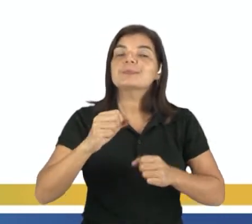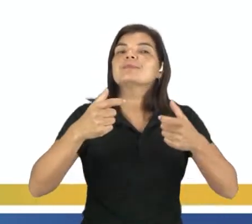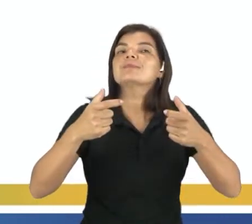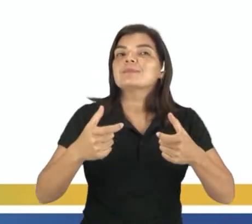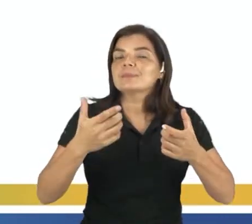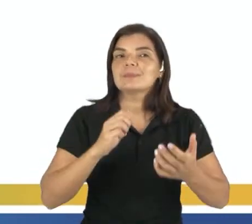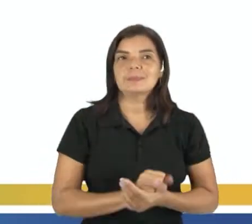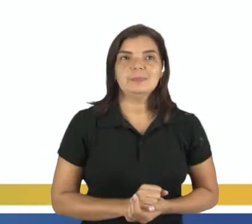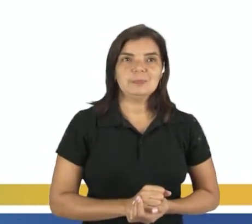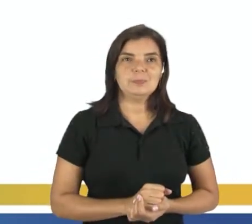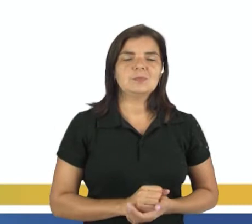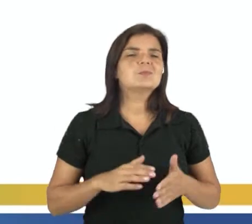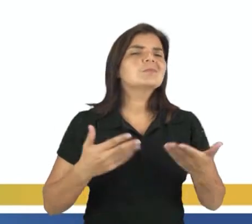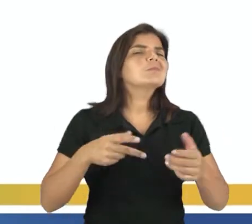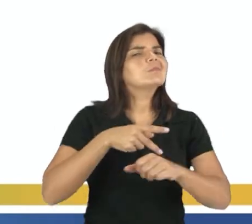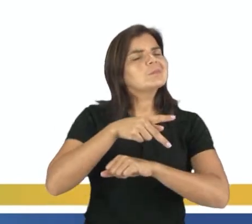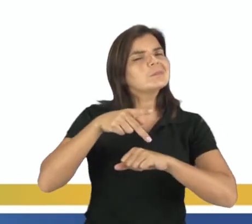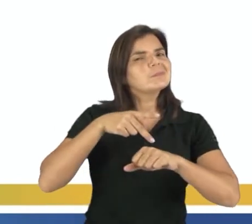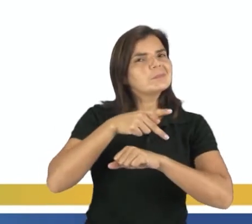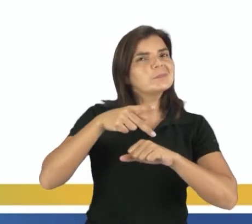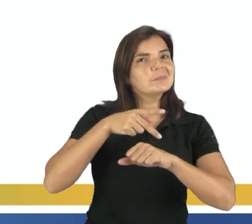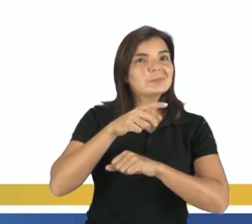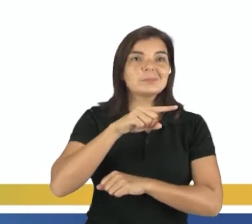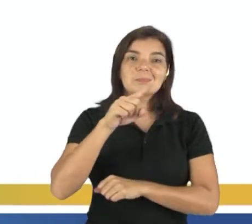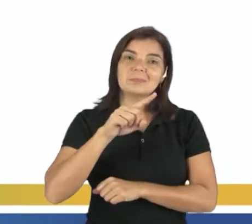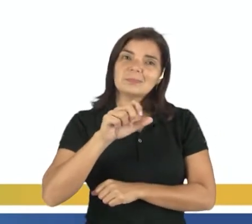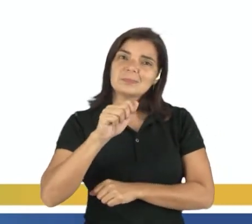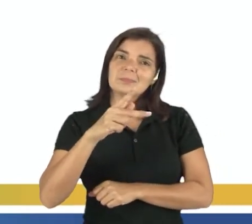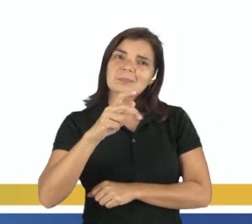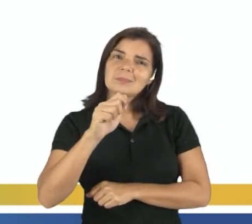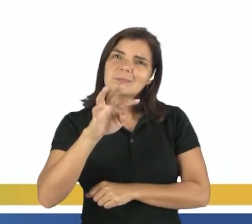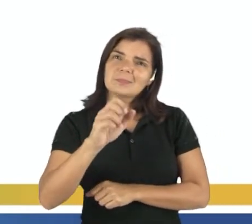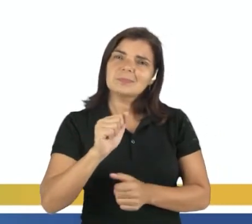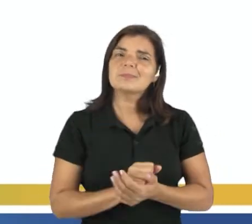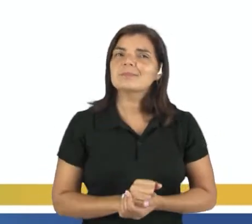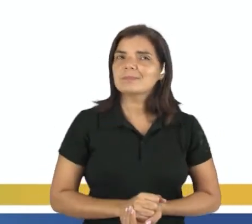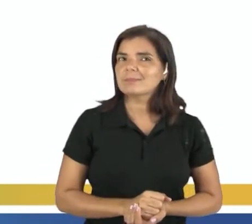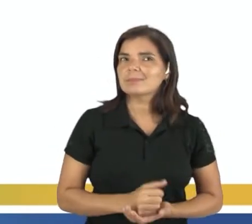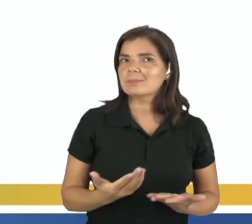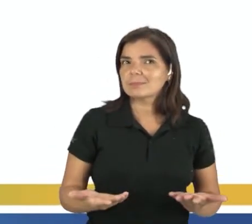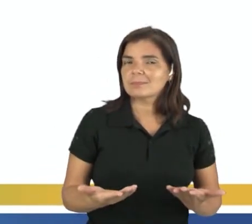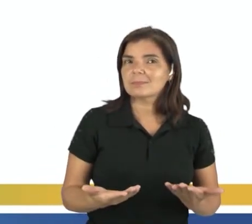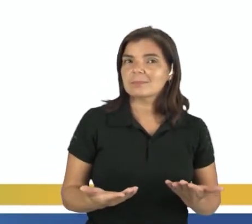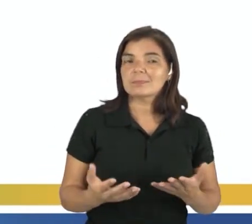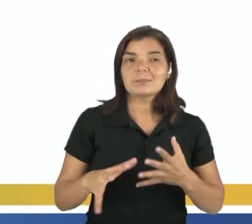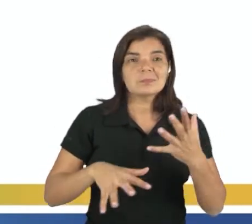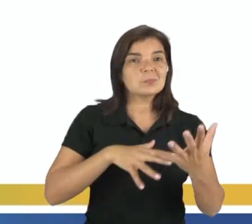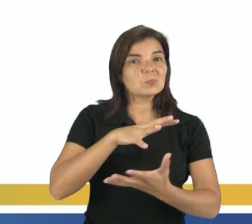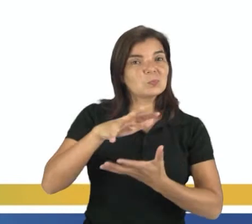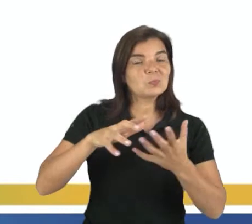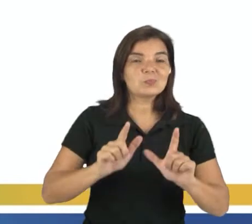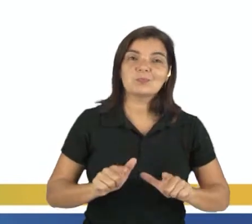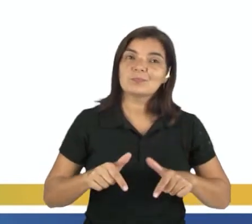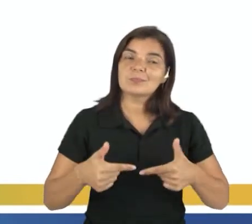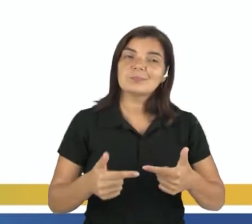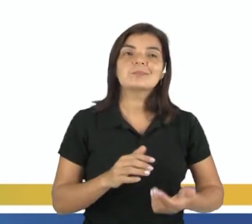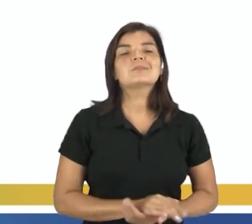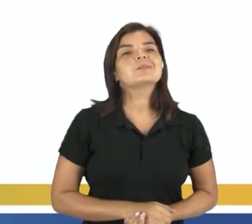ou na? Em que país é que esse Zapata é considerado um herói pela reforma agrária que ele lutou por